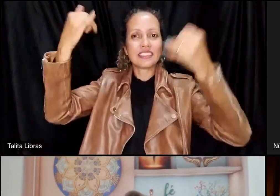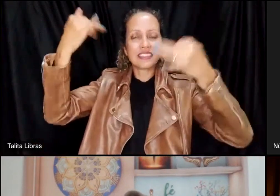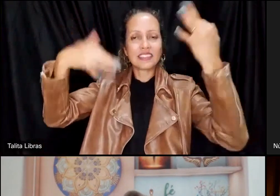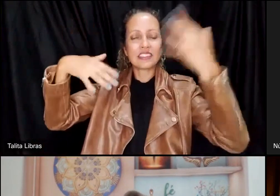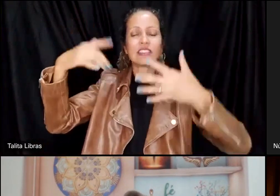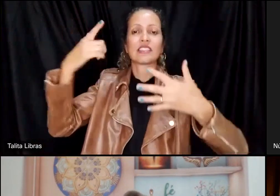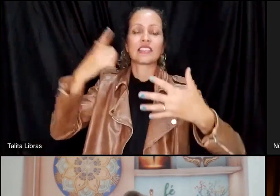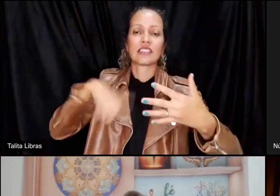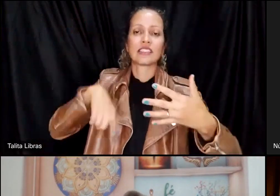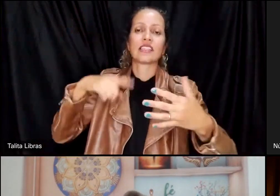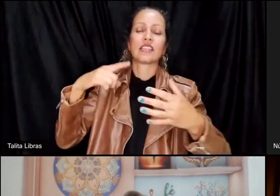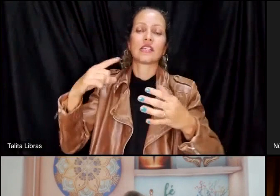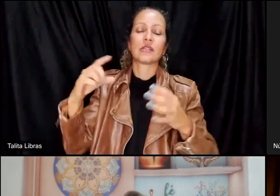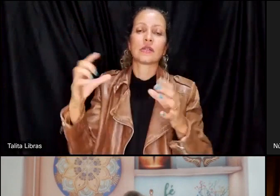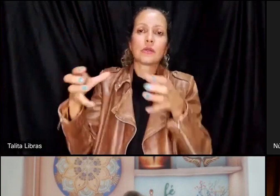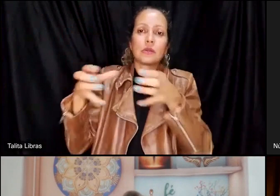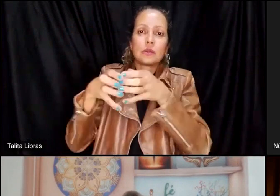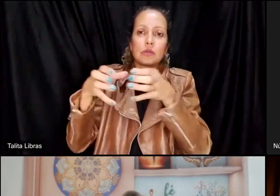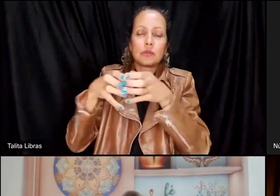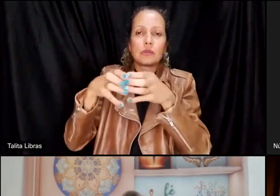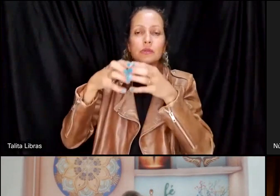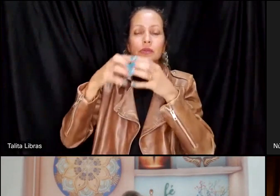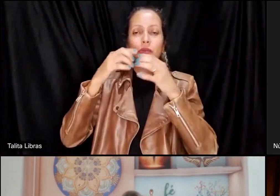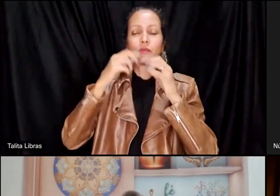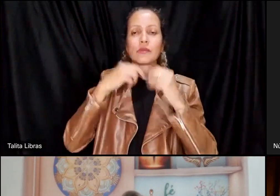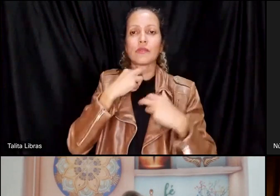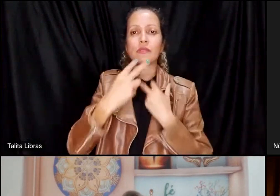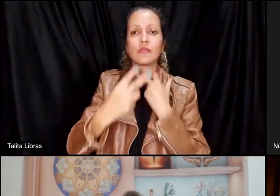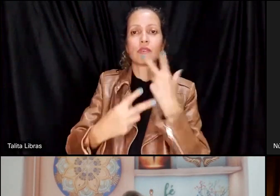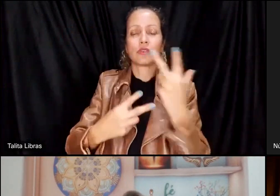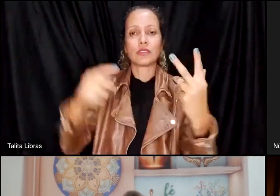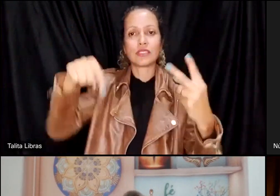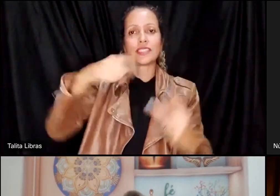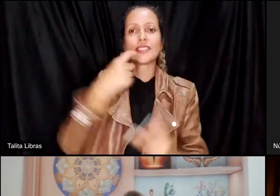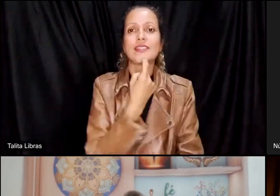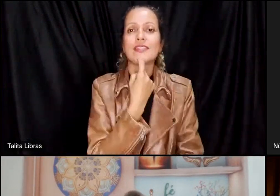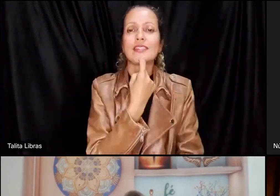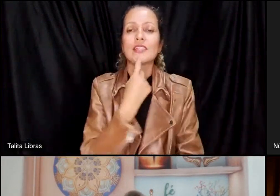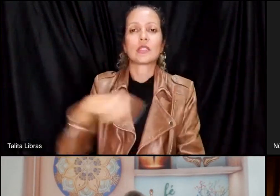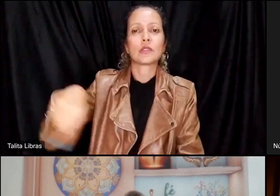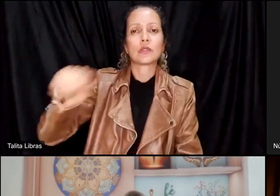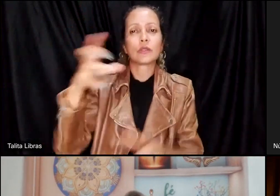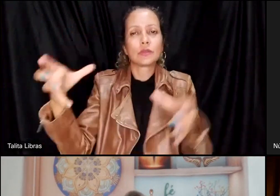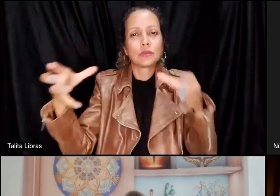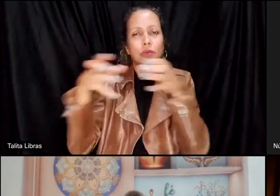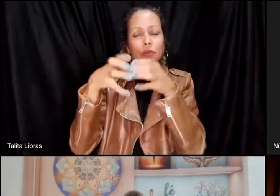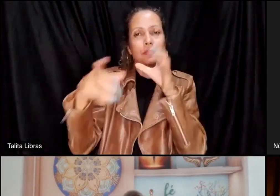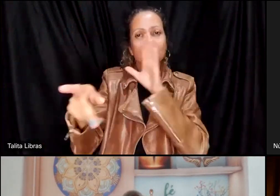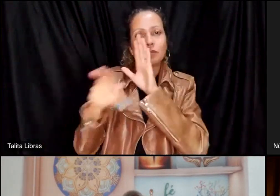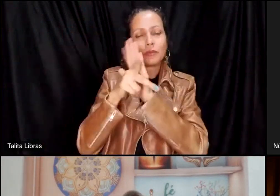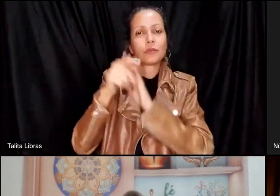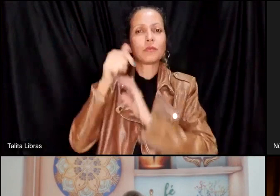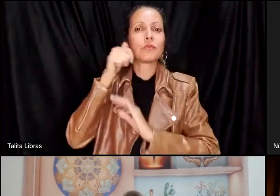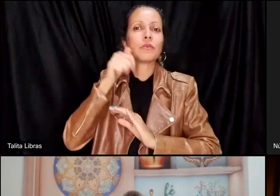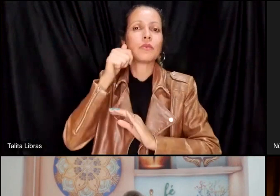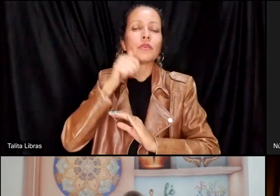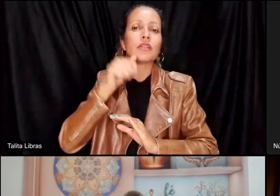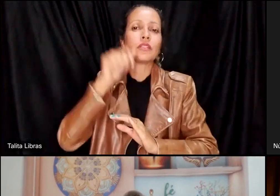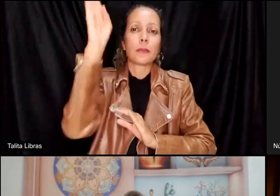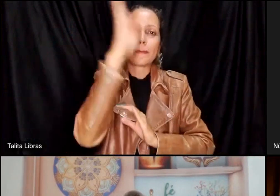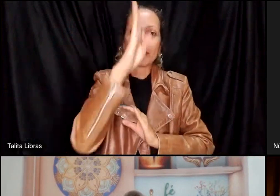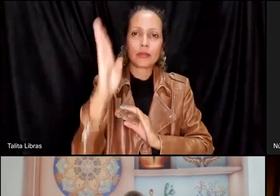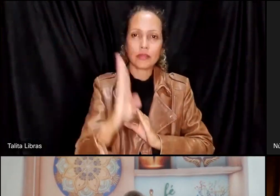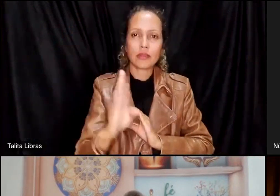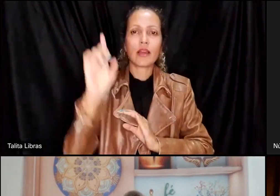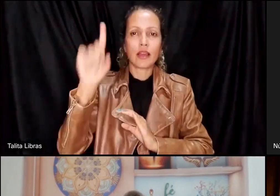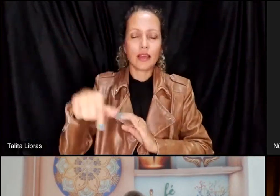Campinas. Fazemos parte do grupo Mulheres do Brasil, que é uma rede superpartidária feminina que